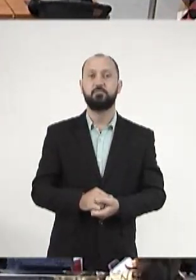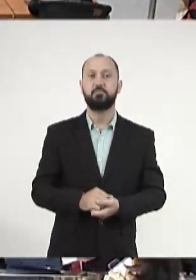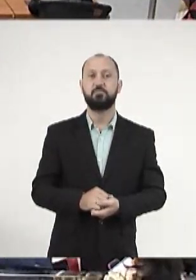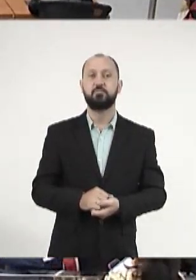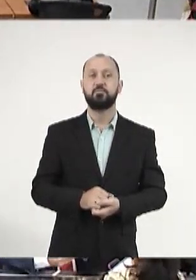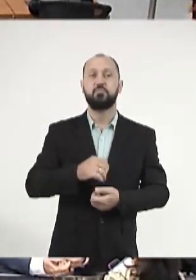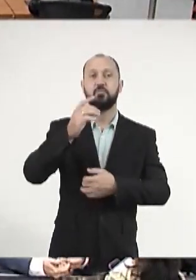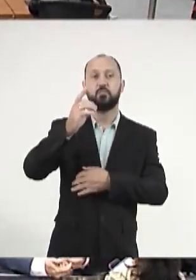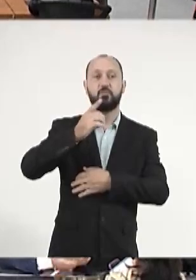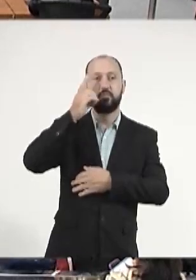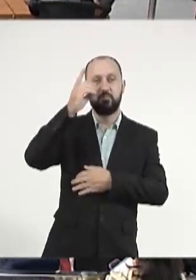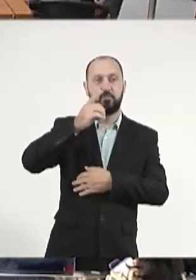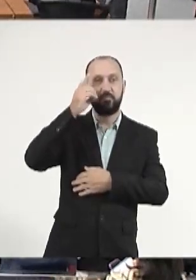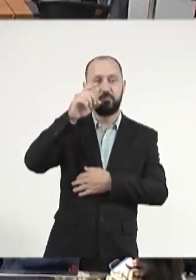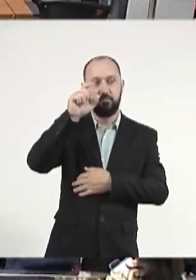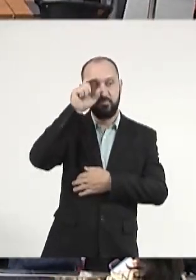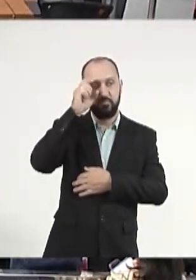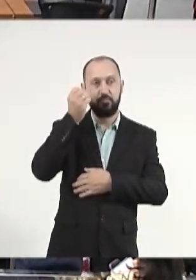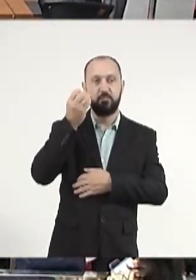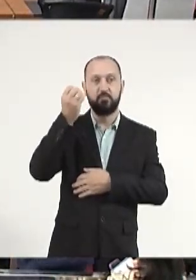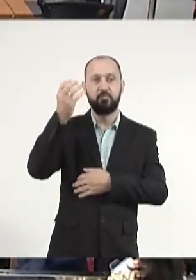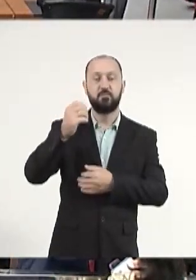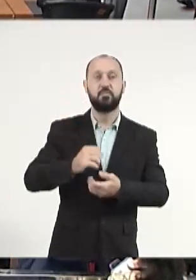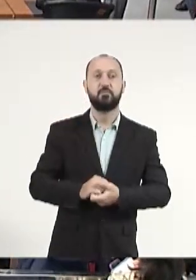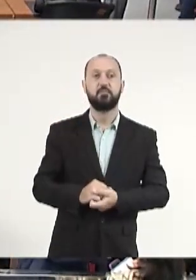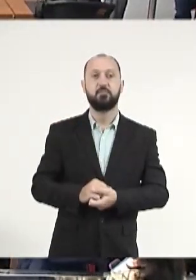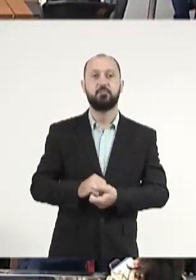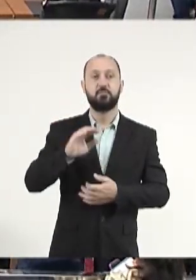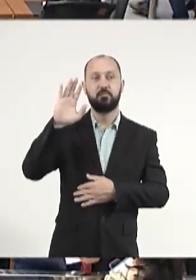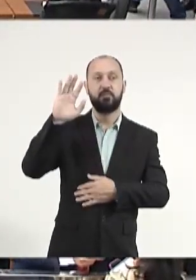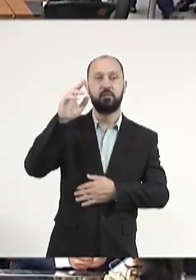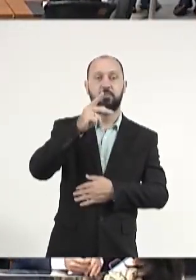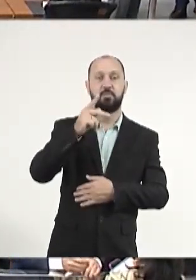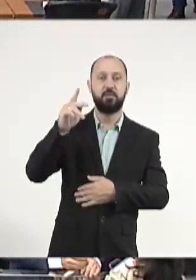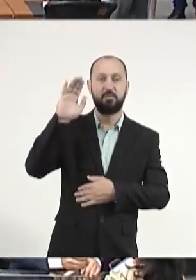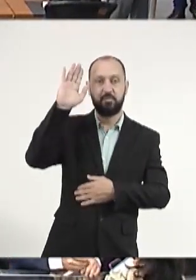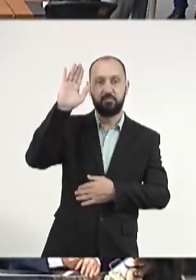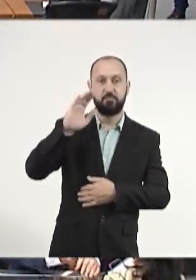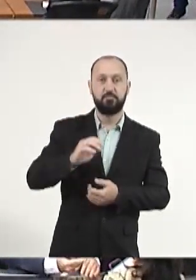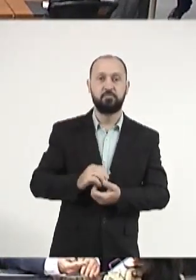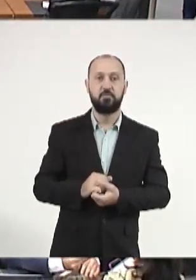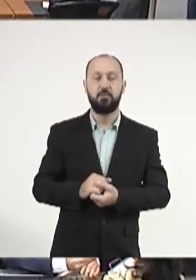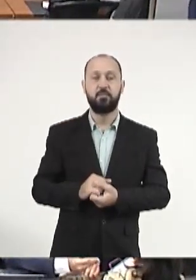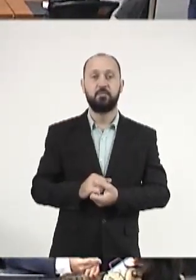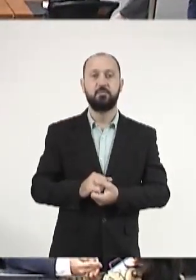Com a palavra, deputado Pedrociano Neto. Senhor presidente,